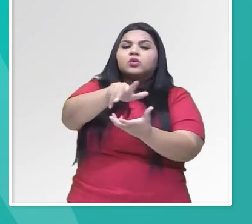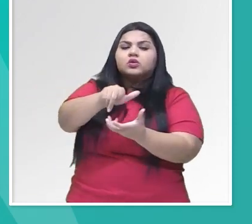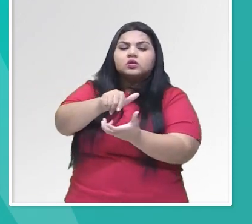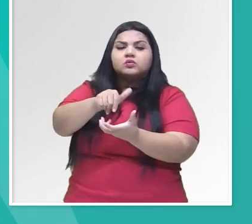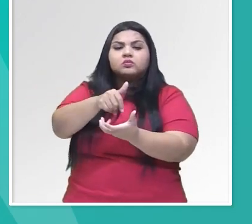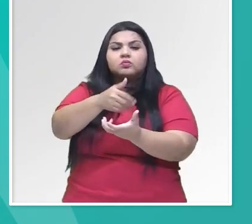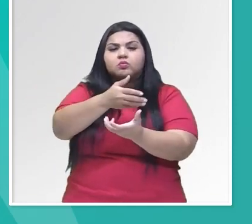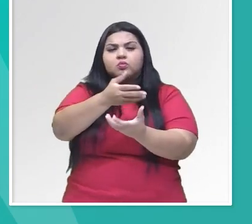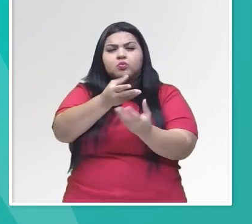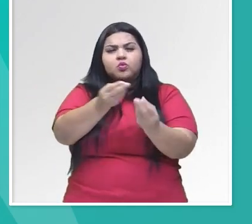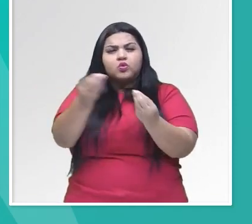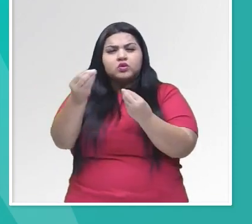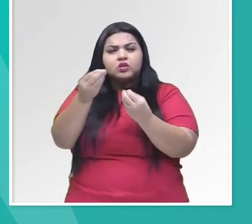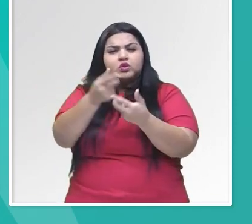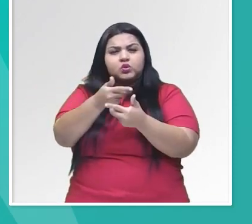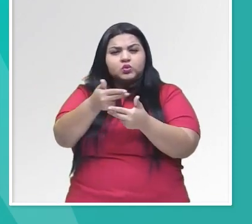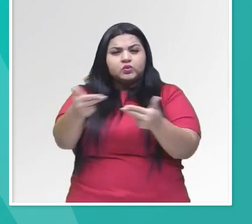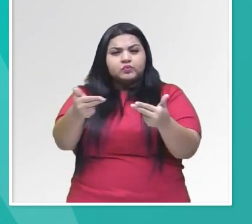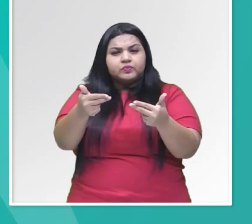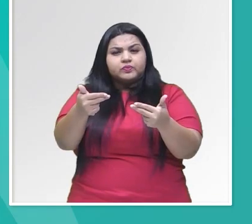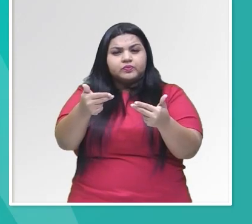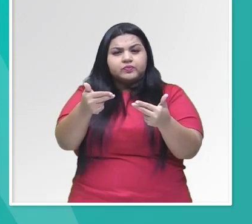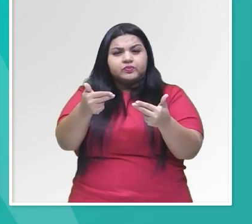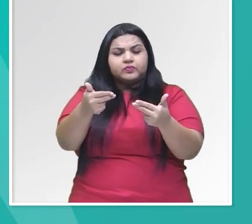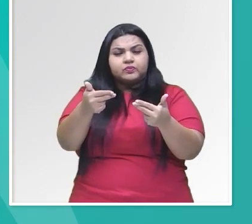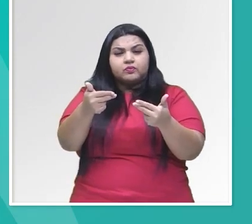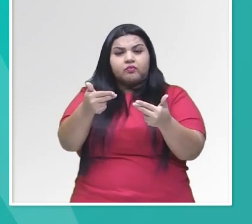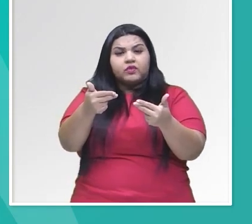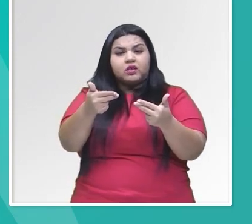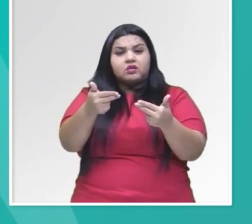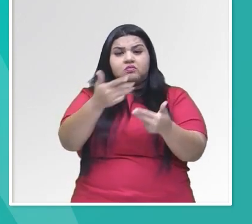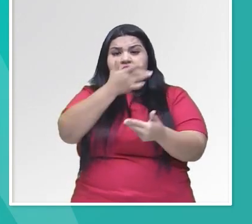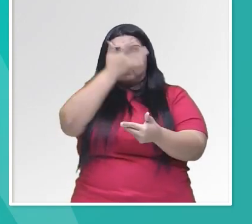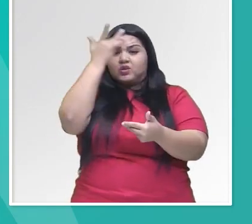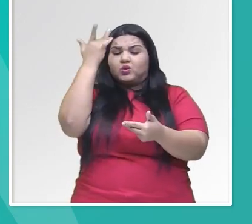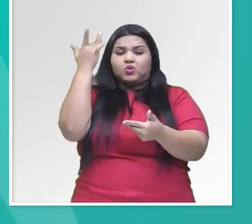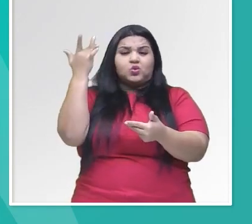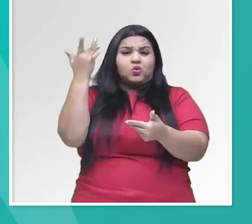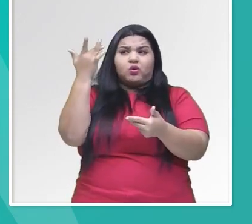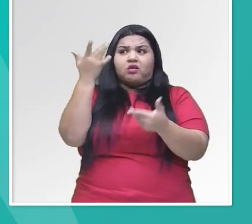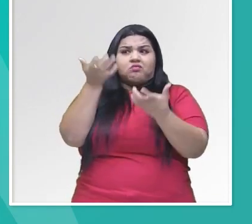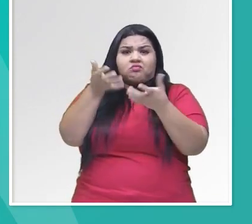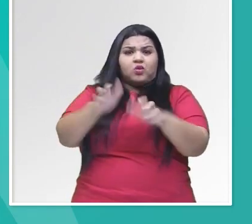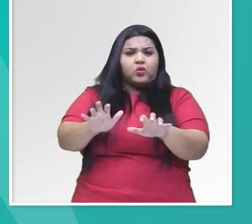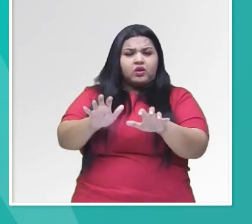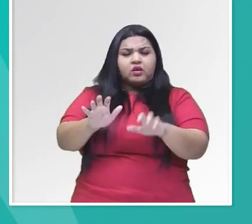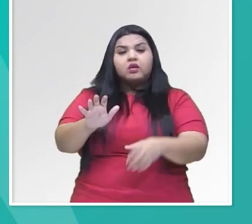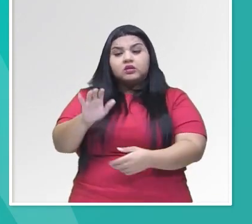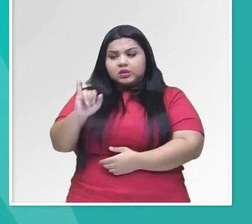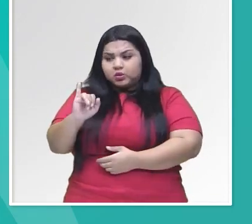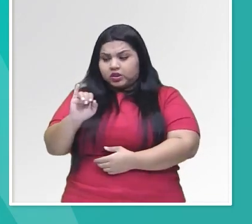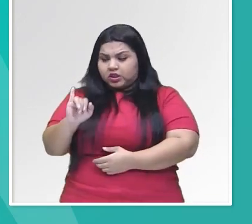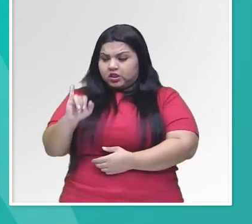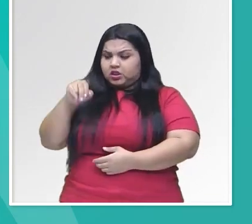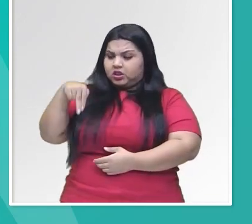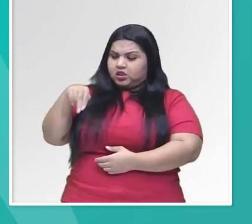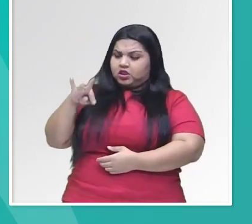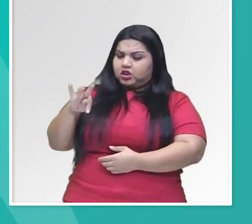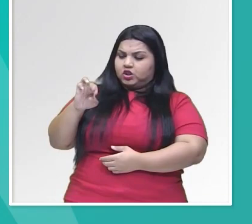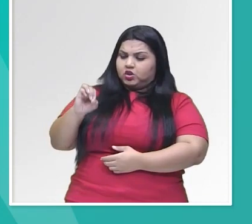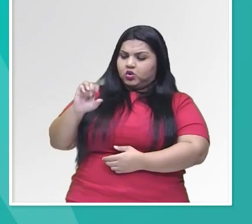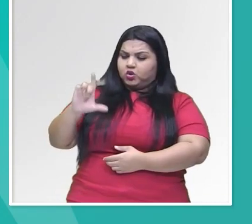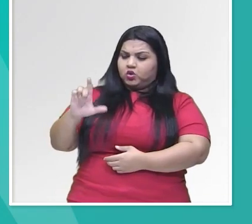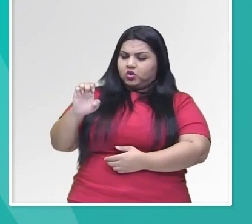muitas situações de intolerância. Se eu tenho intolerância